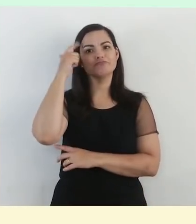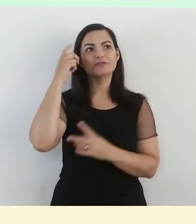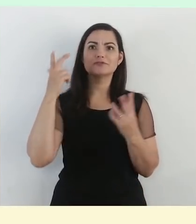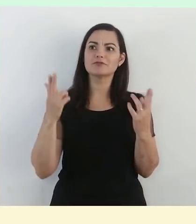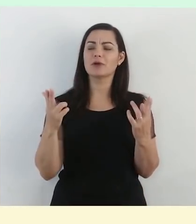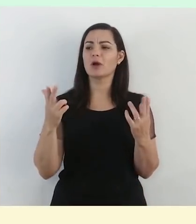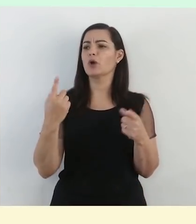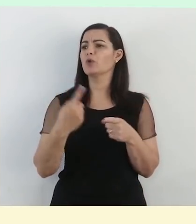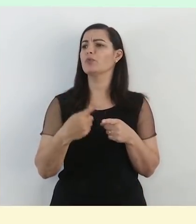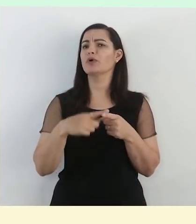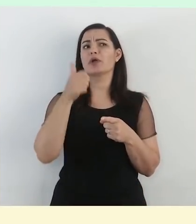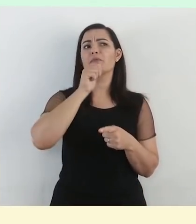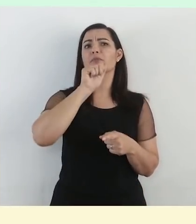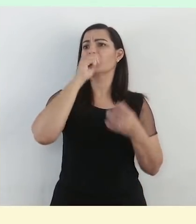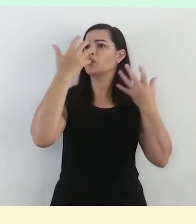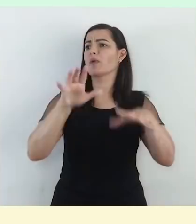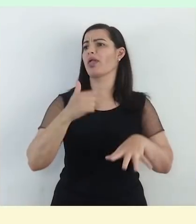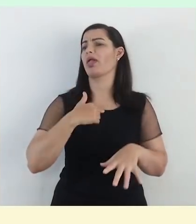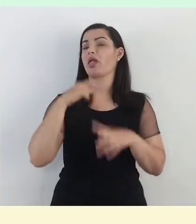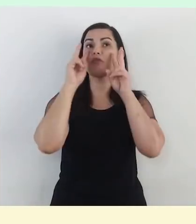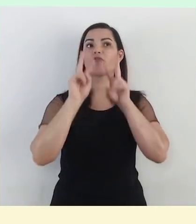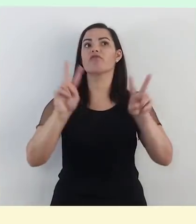não quer que eu enxergue melhor também.